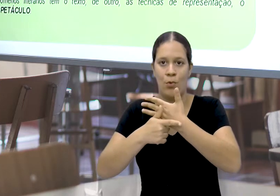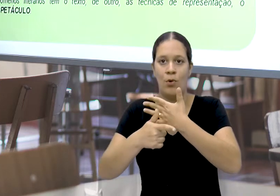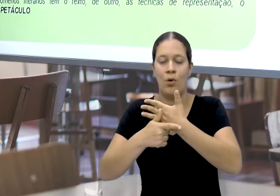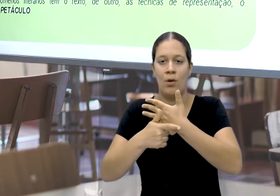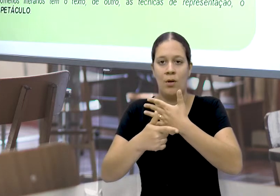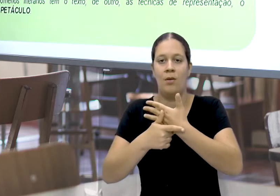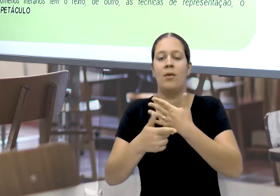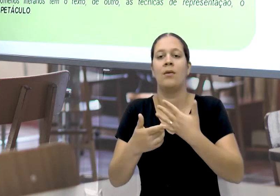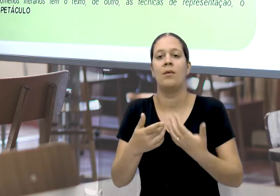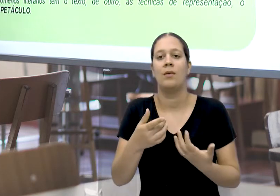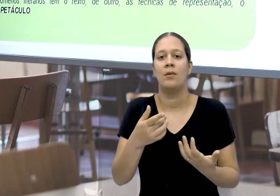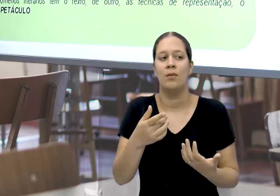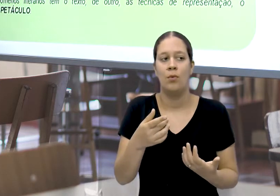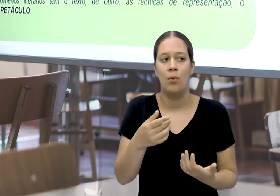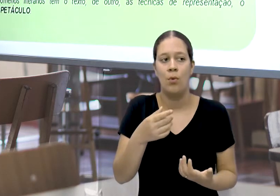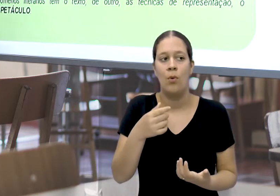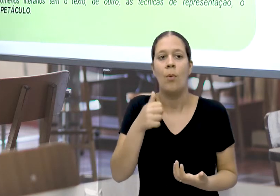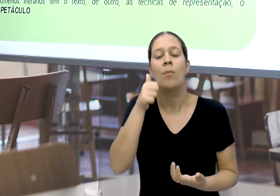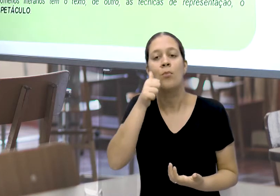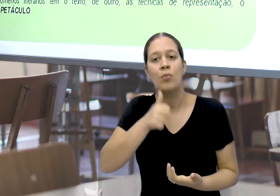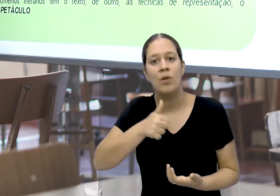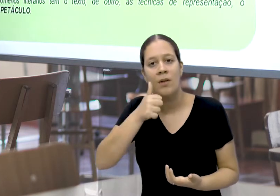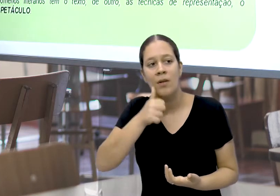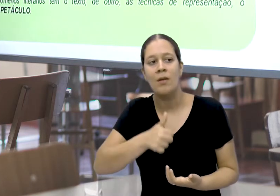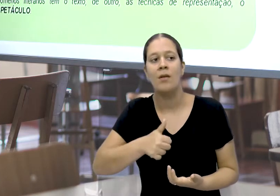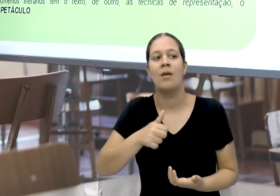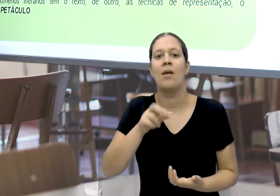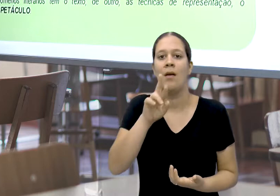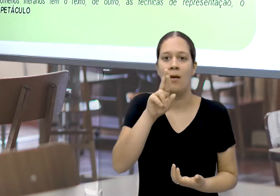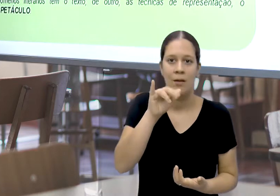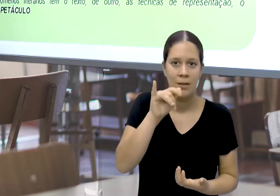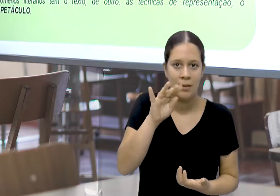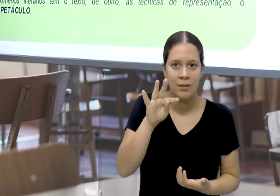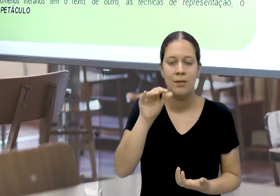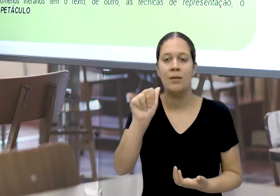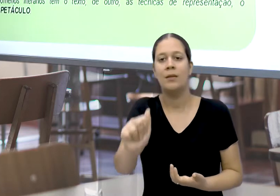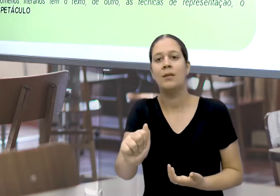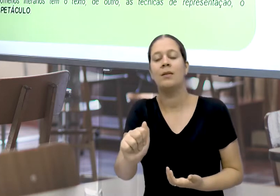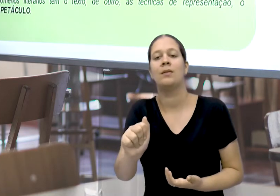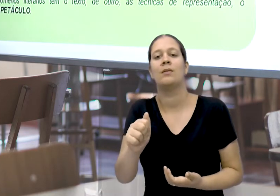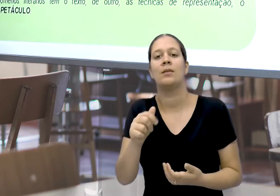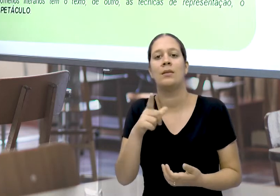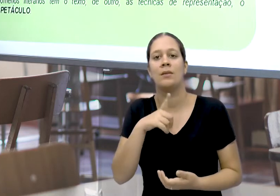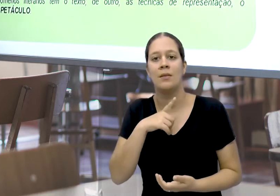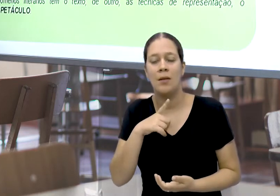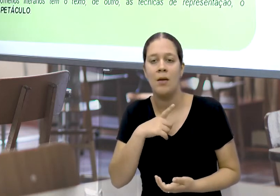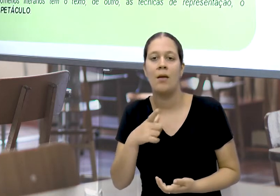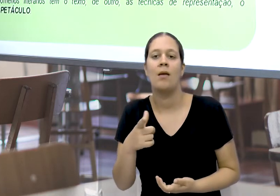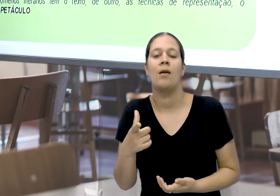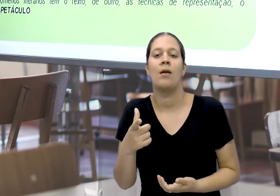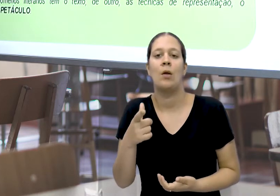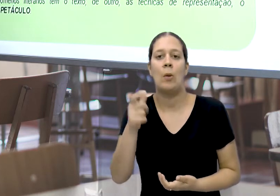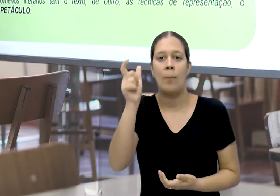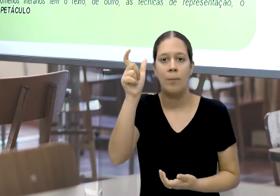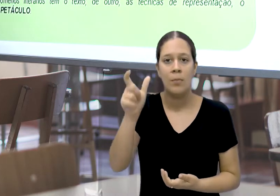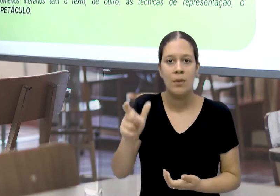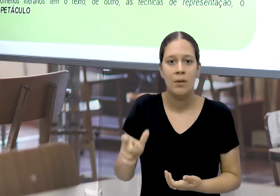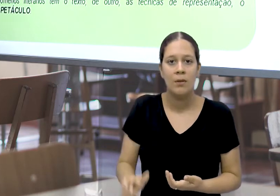o faz ou fazia. Outras pessoas podem representar enquanto personagens, mas enquanto persona,